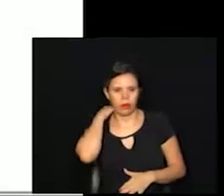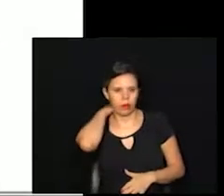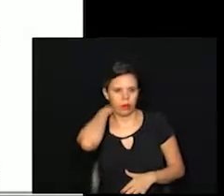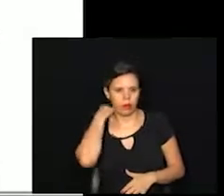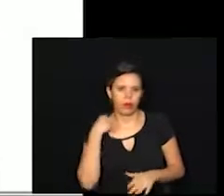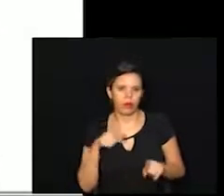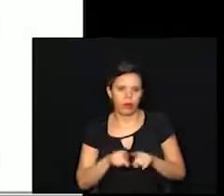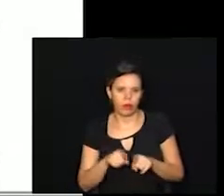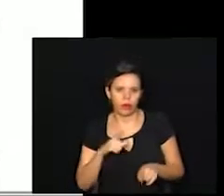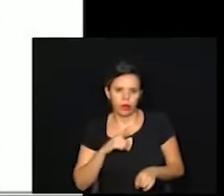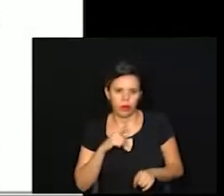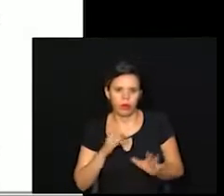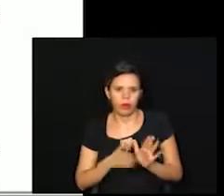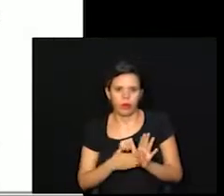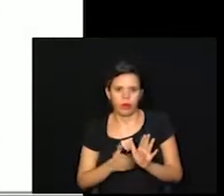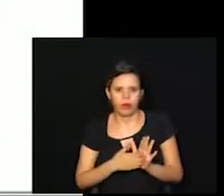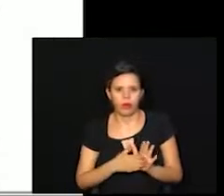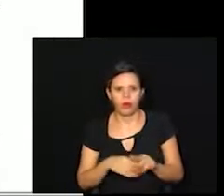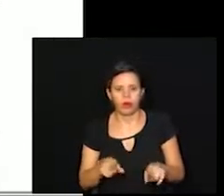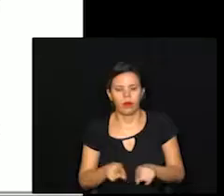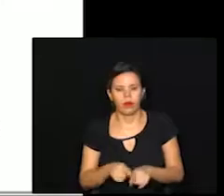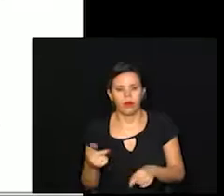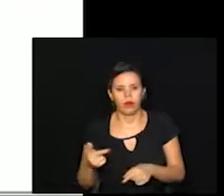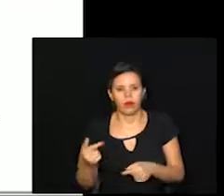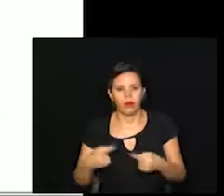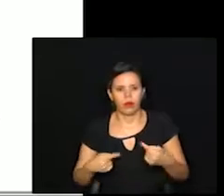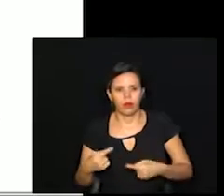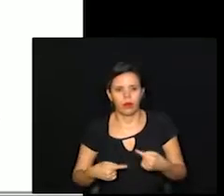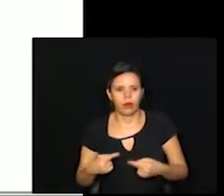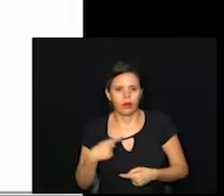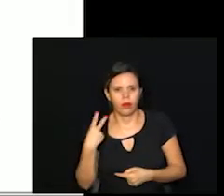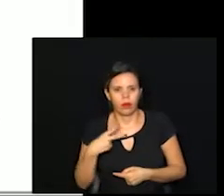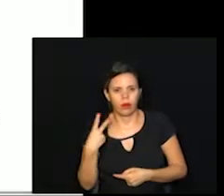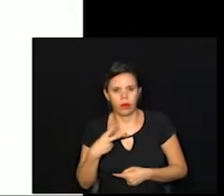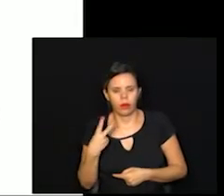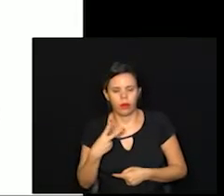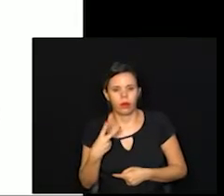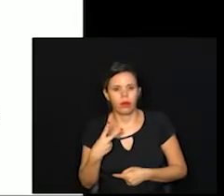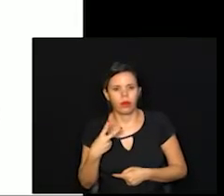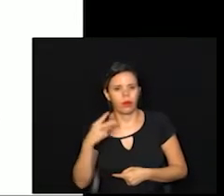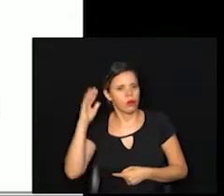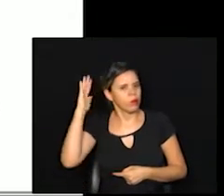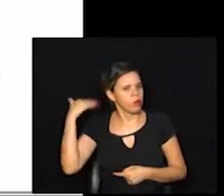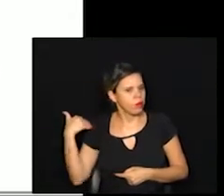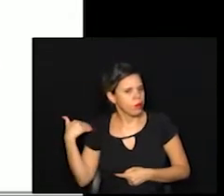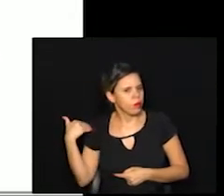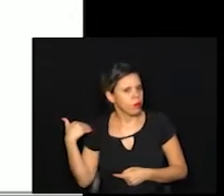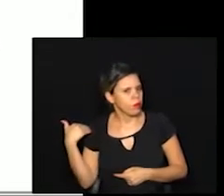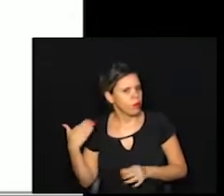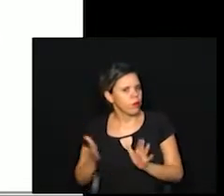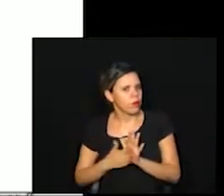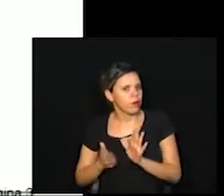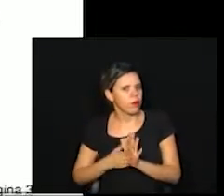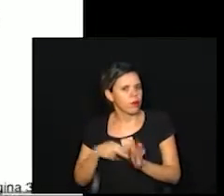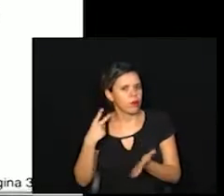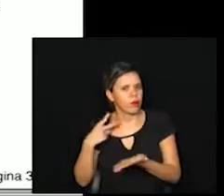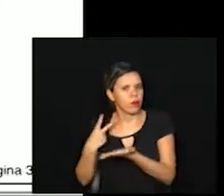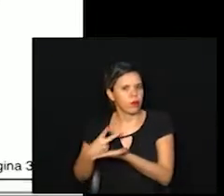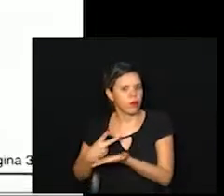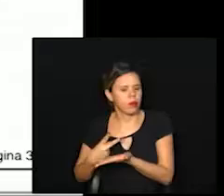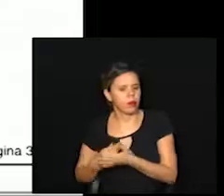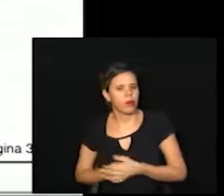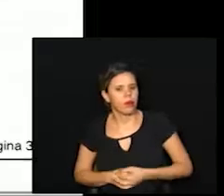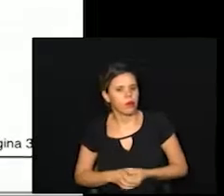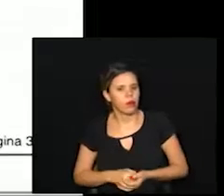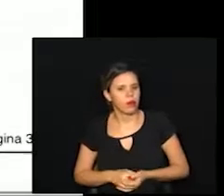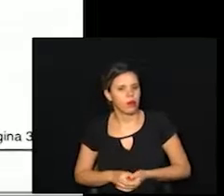E temos ainda uma proposta também em segunda discussão da vereadora Débora Palermo. Olha, a proposta da vereadora Débora